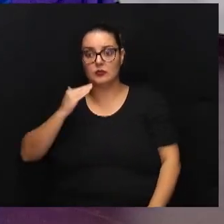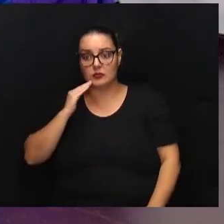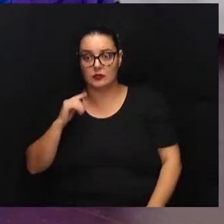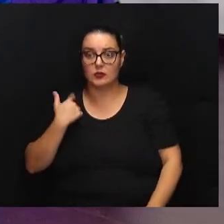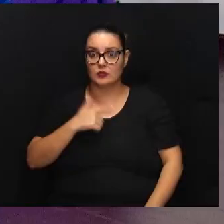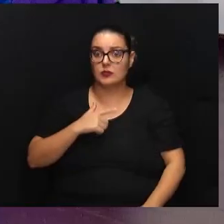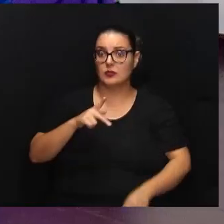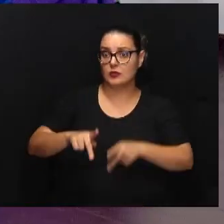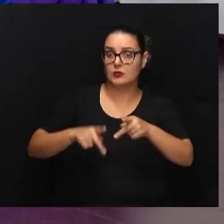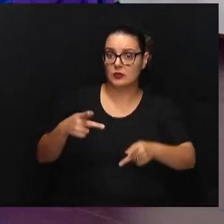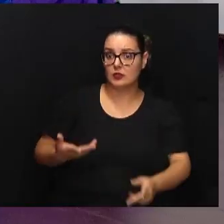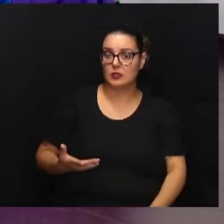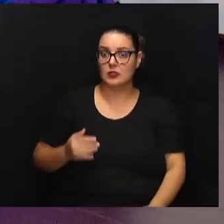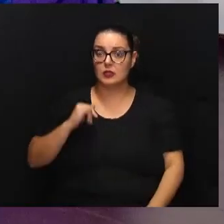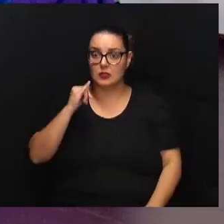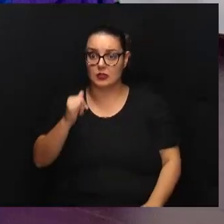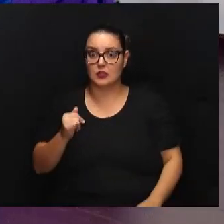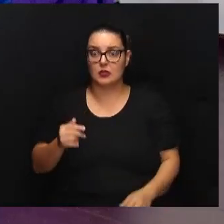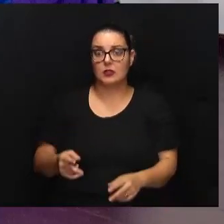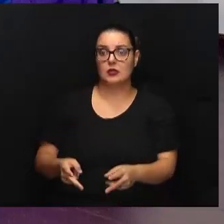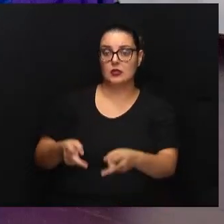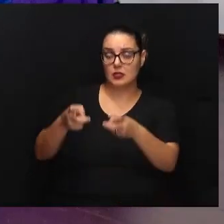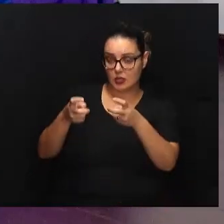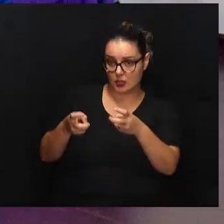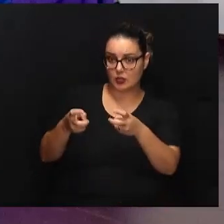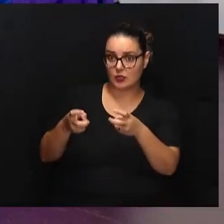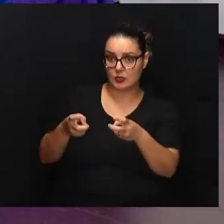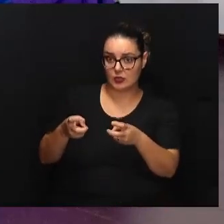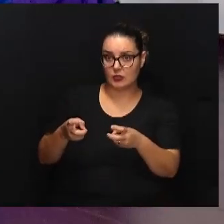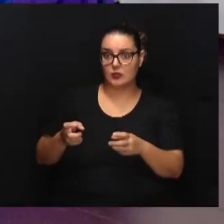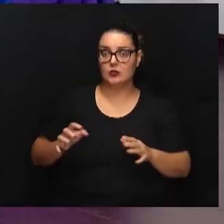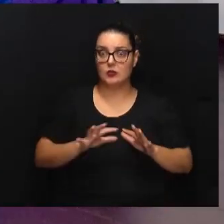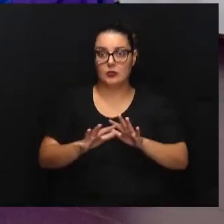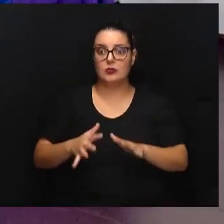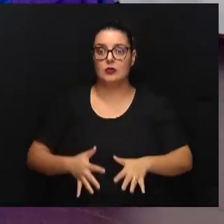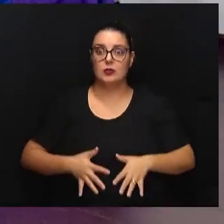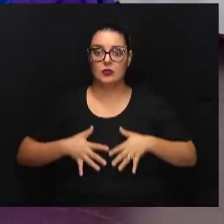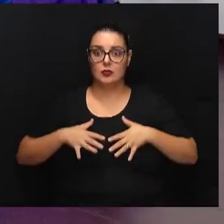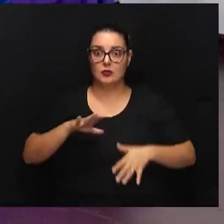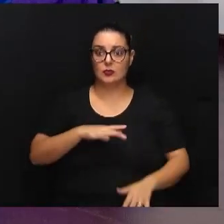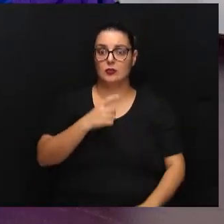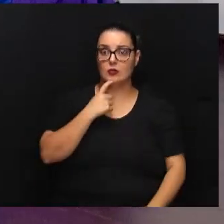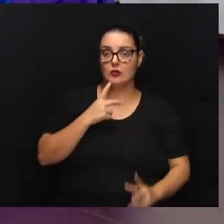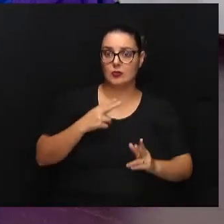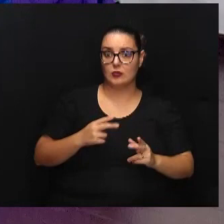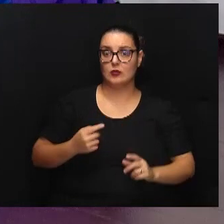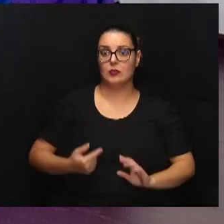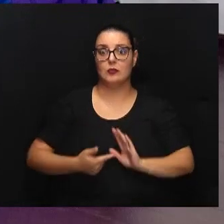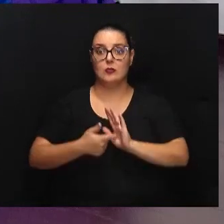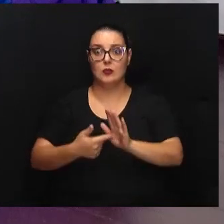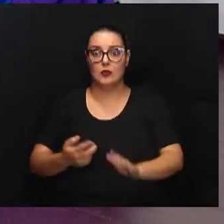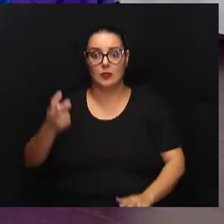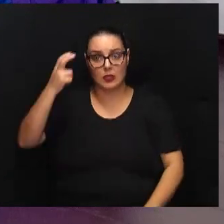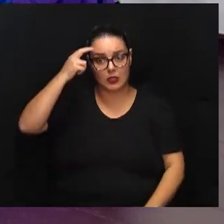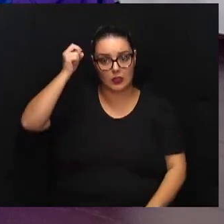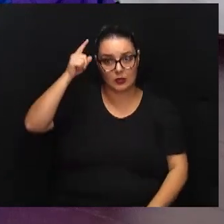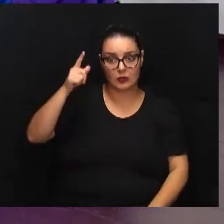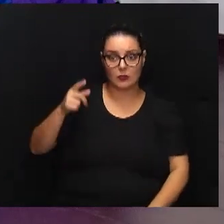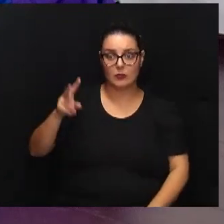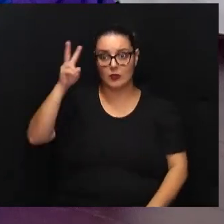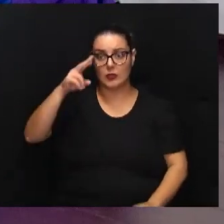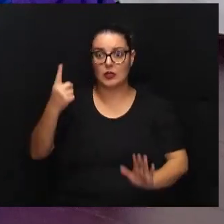reconhecer a Parada do Orgulho de Campinas como manifestação cultural, como patrimônio material, é dizer que não